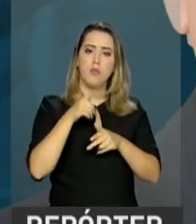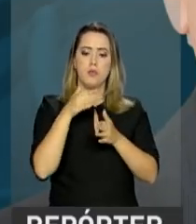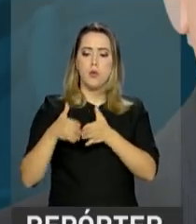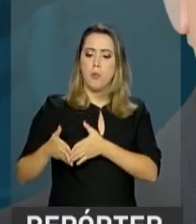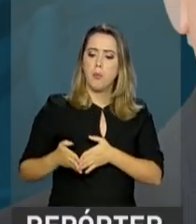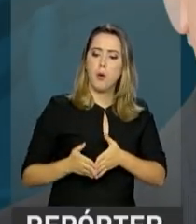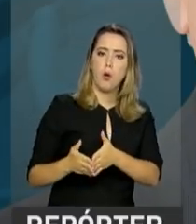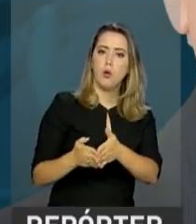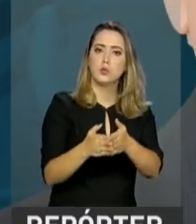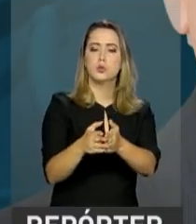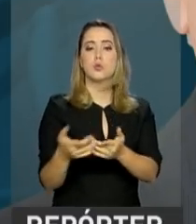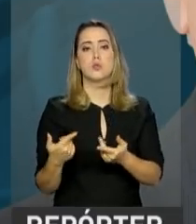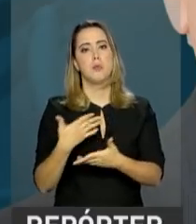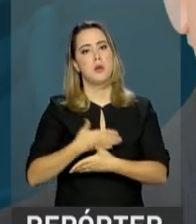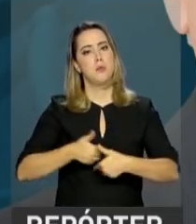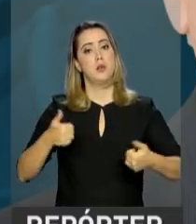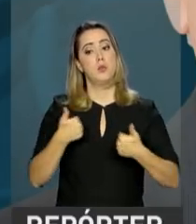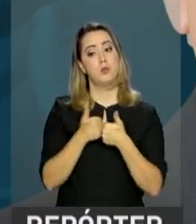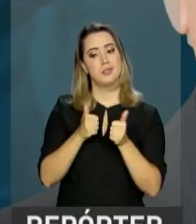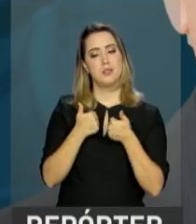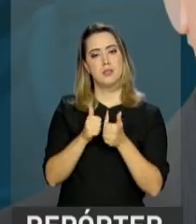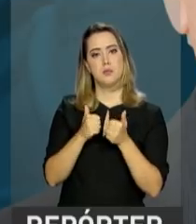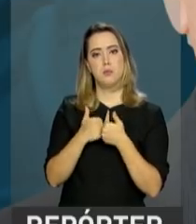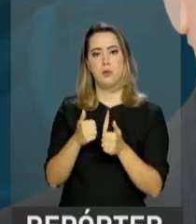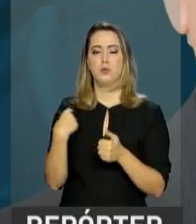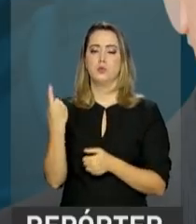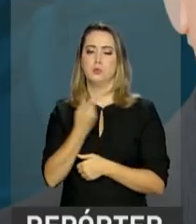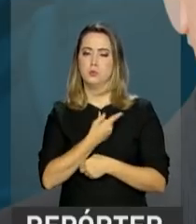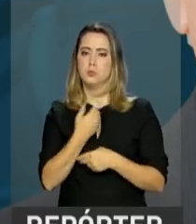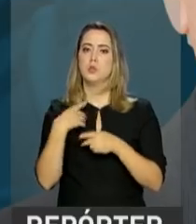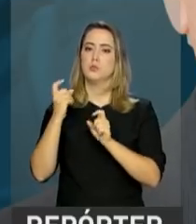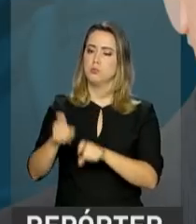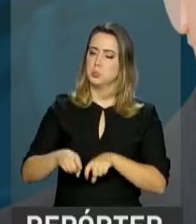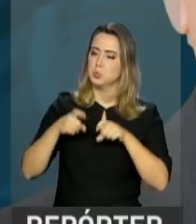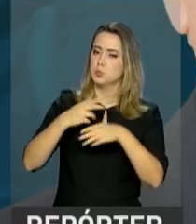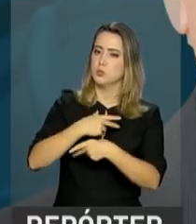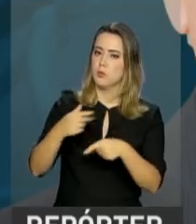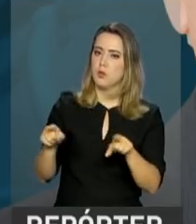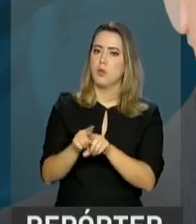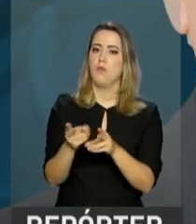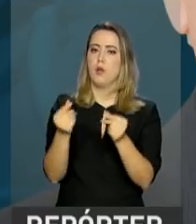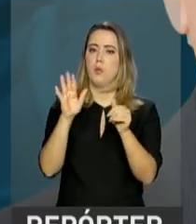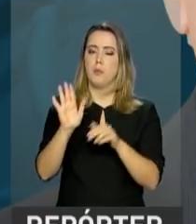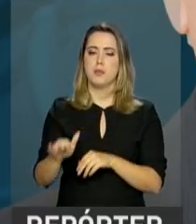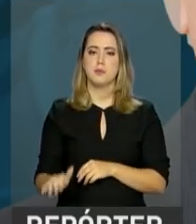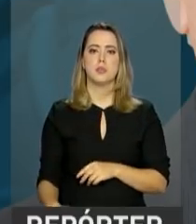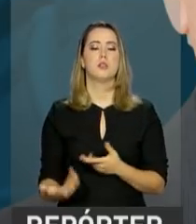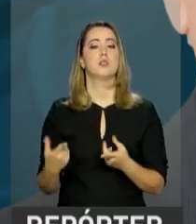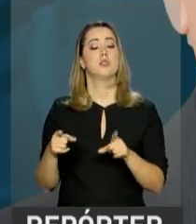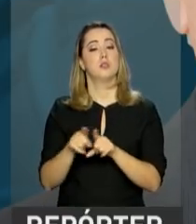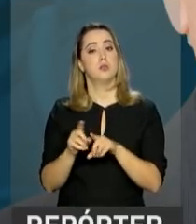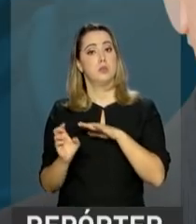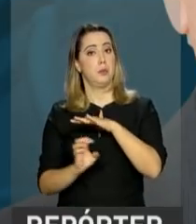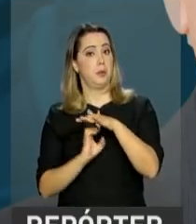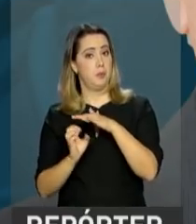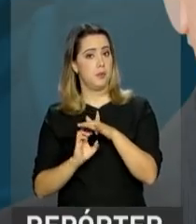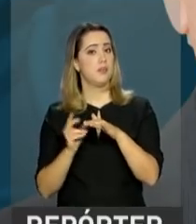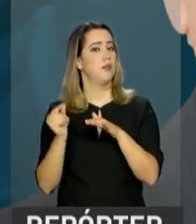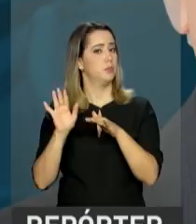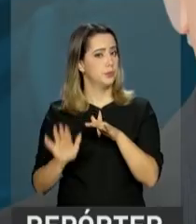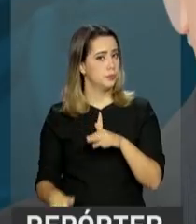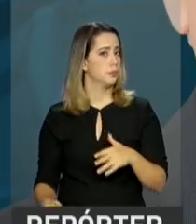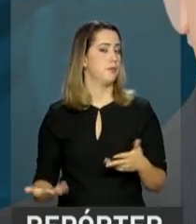para escoar melhor nossa produção reduzindo custos para os nossos agricultores e empresários isso é